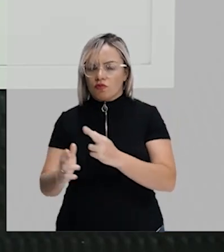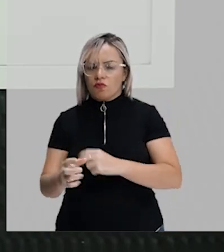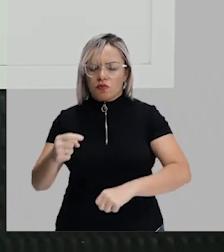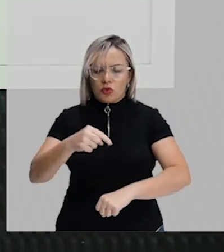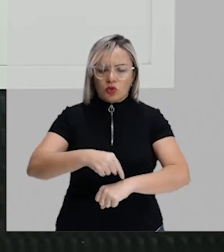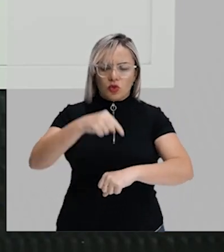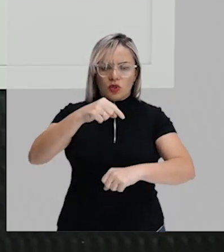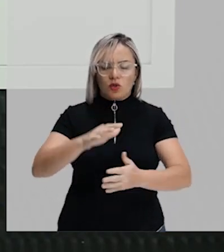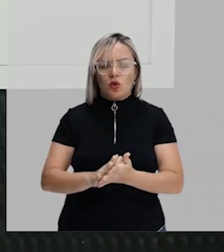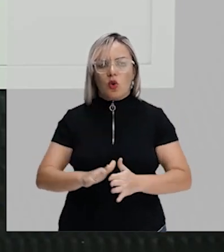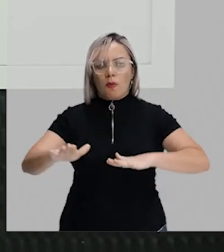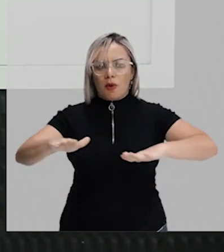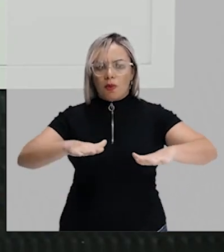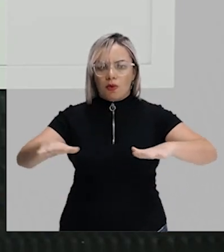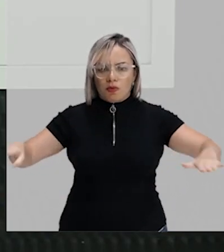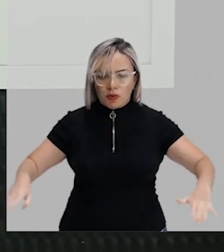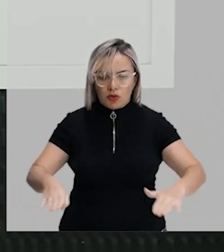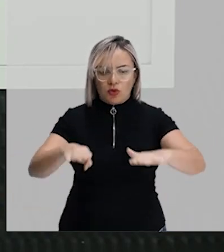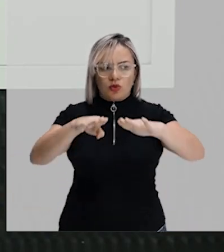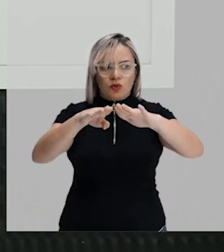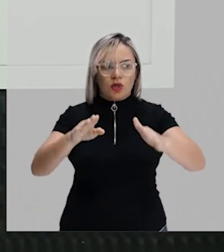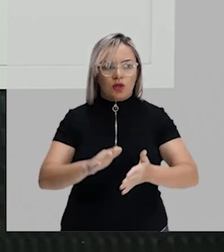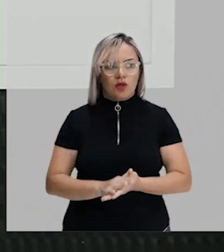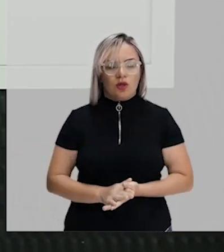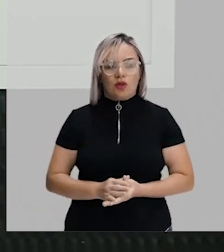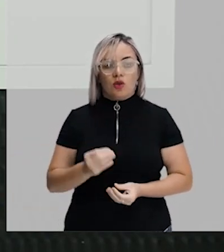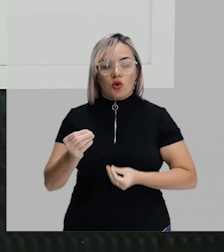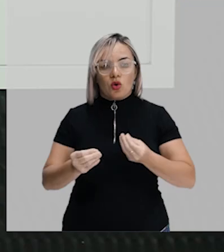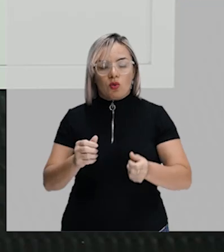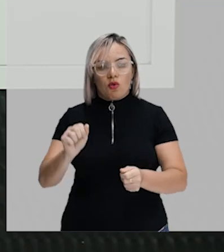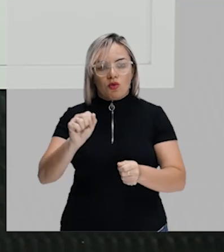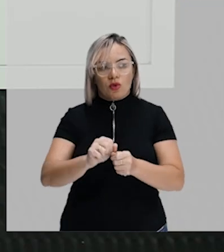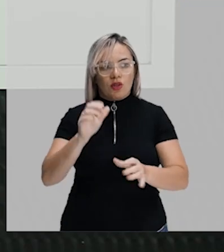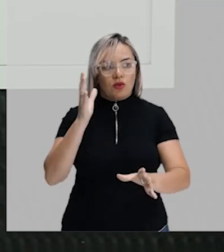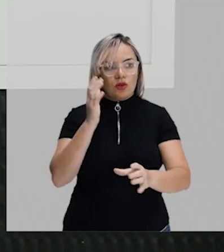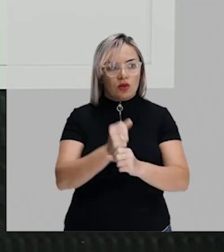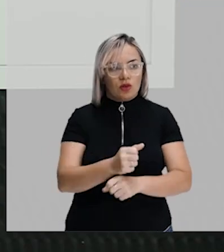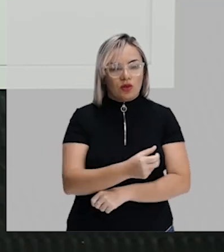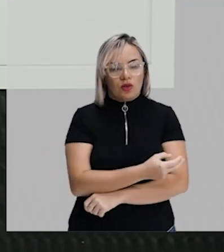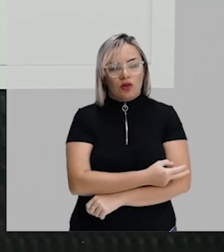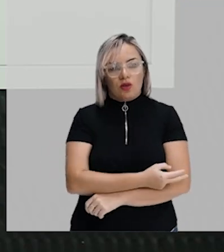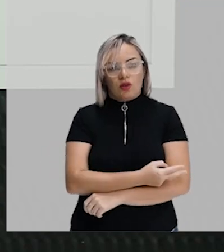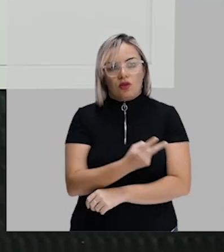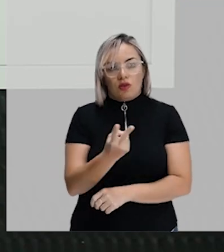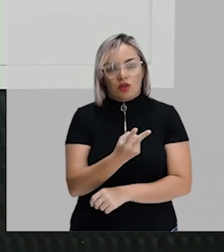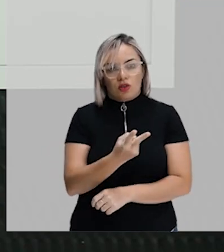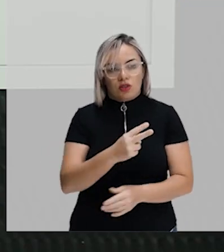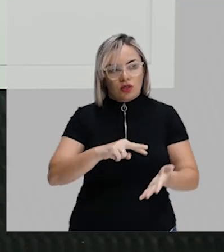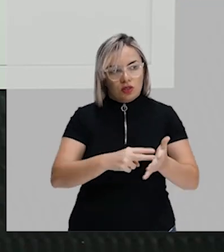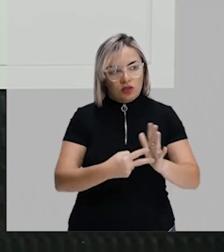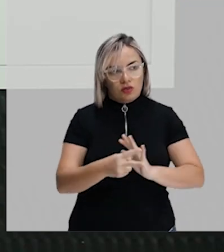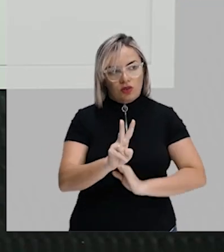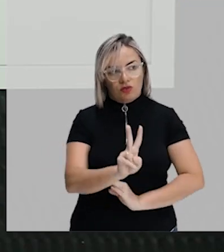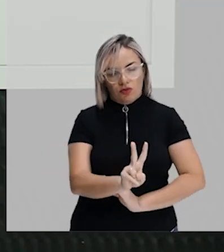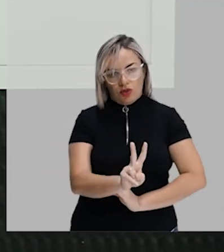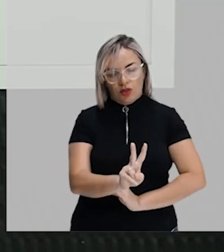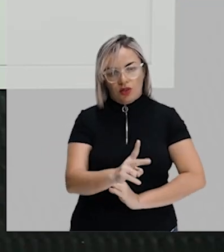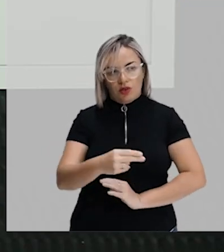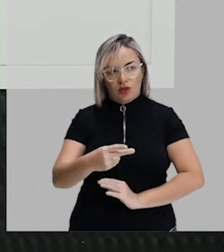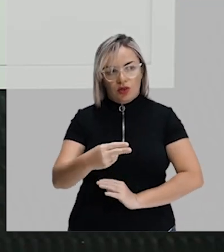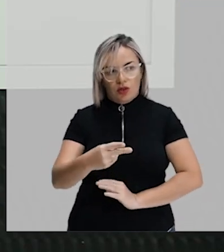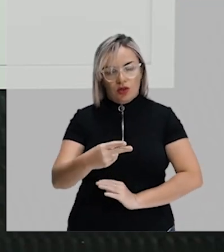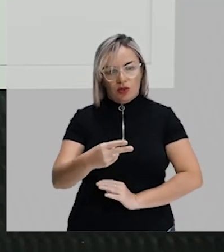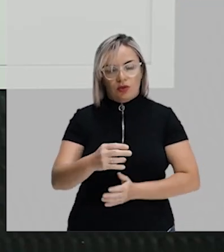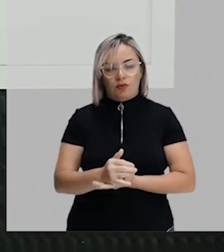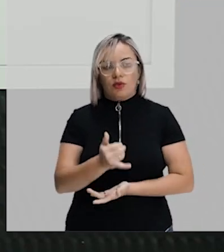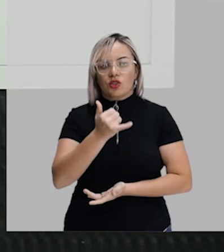uniforme, velocidade final, velocidade inicial, não é isso? Quer dizer,